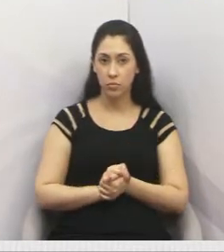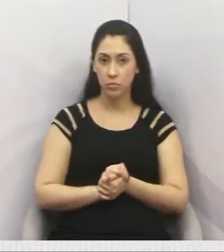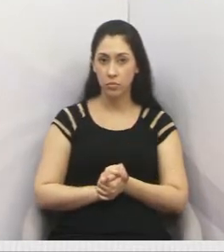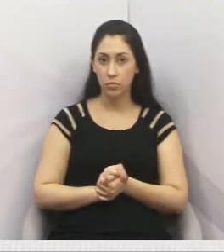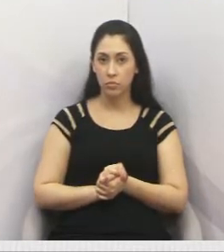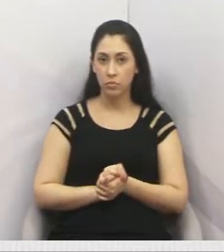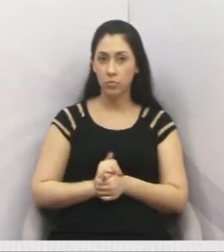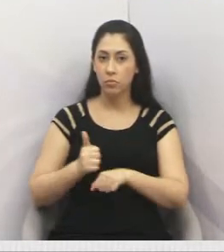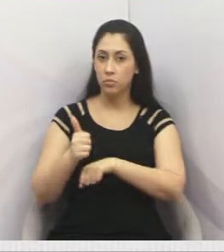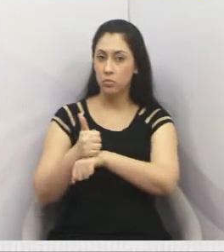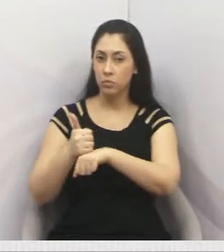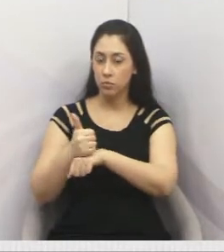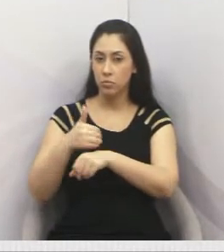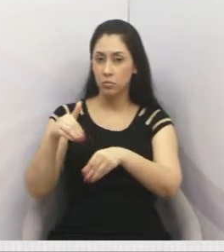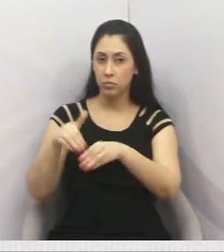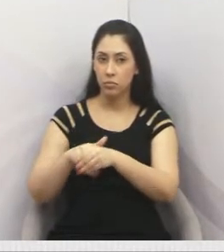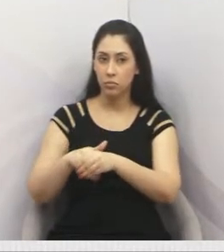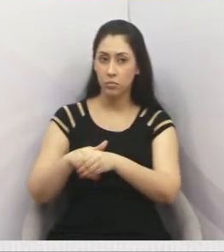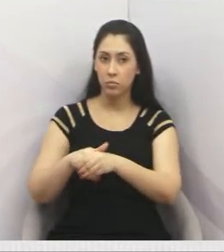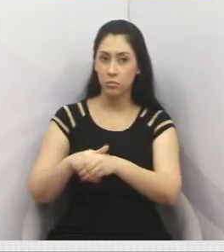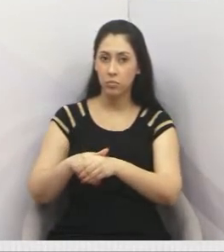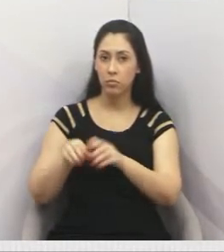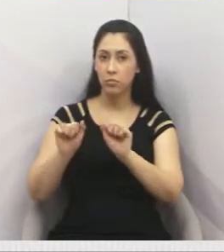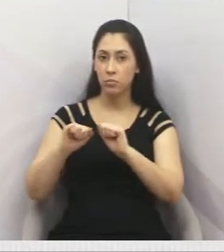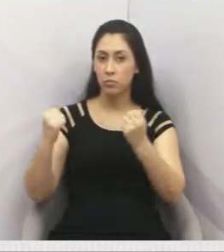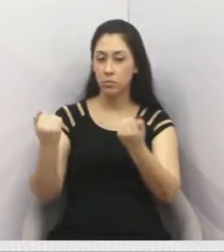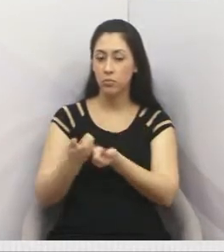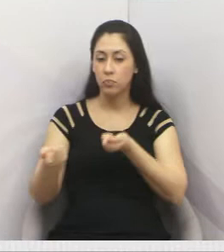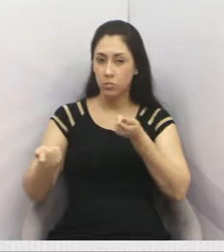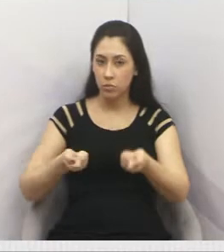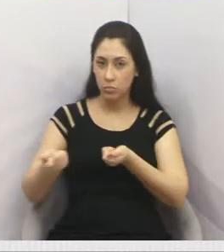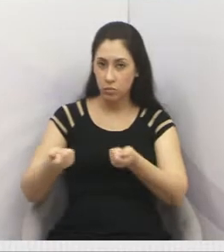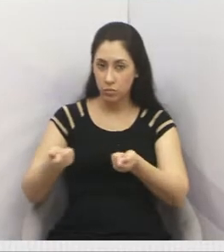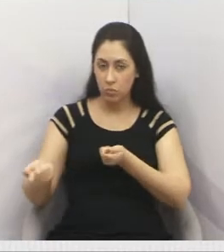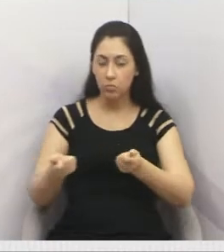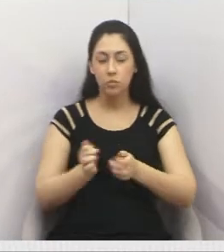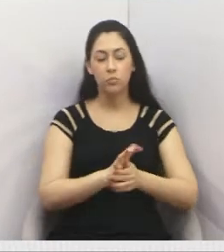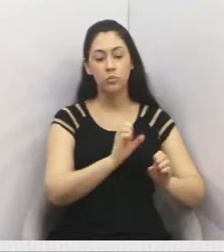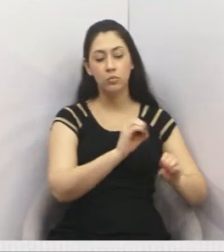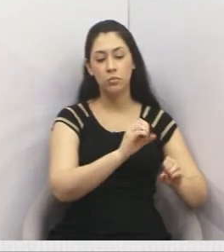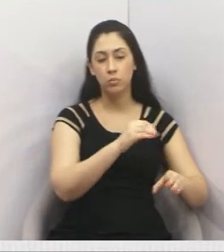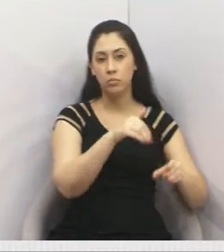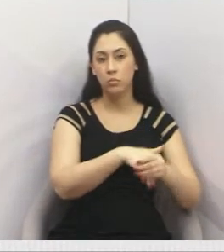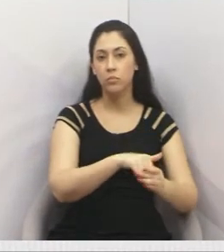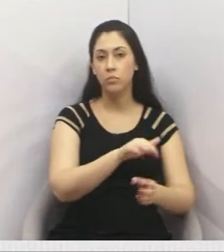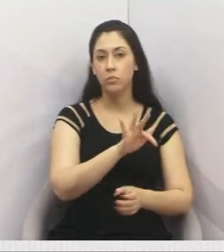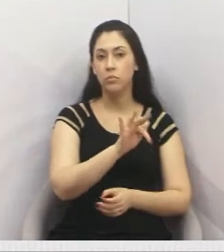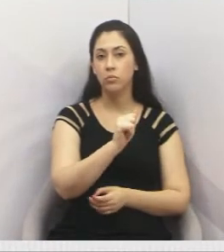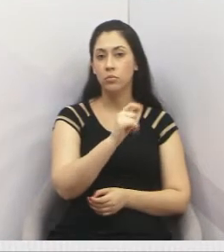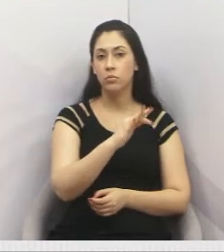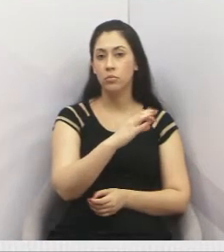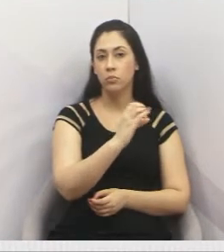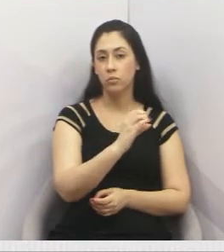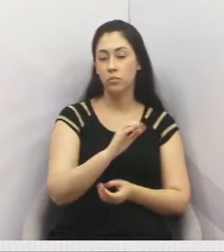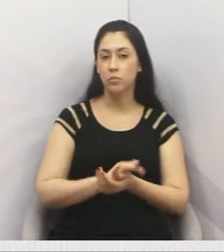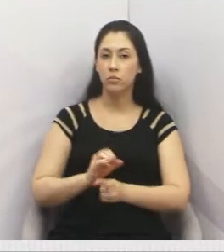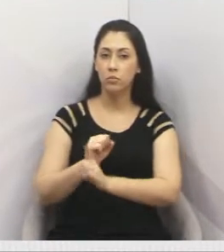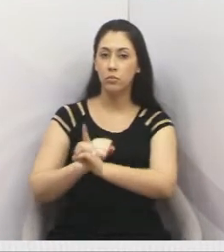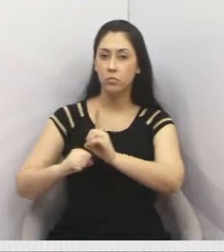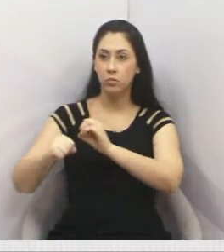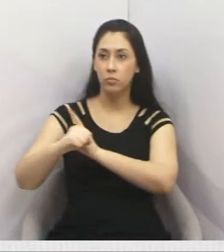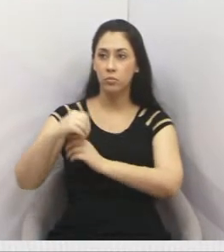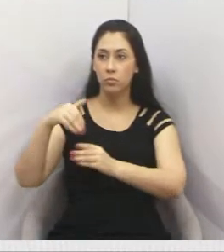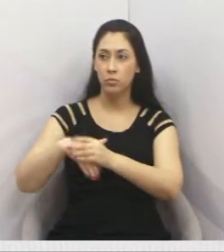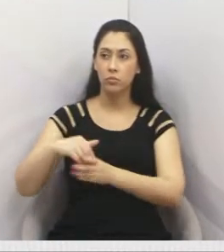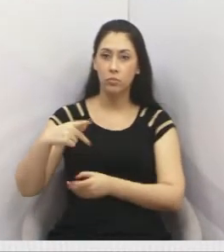ou entidades profissionais, Associação das Empresas de Mineração, entidades acadêmicas FATEC e organização da sociedade civil, Associação